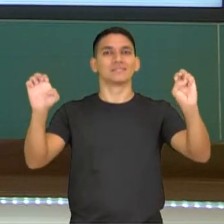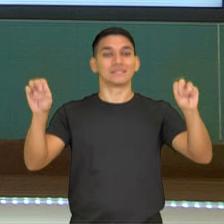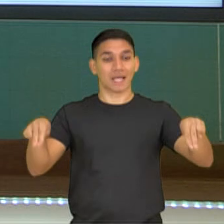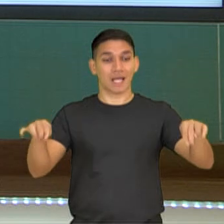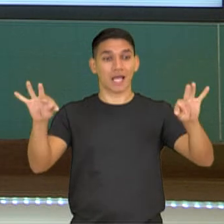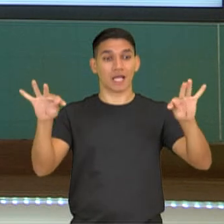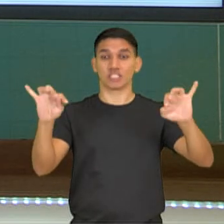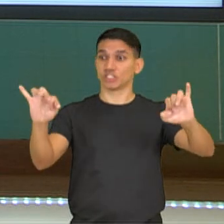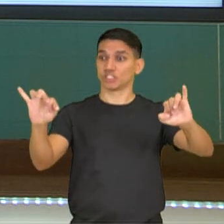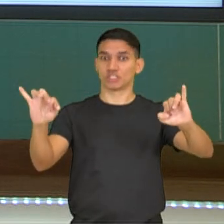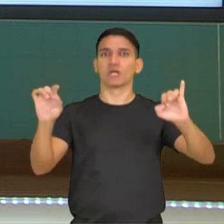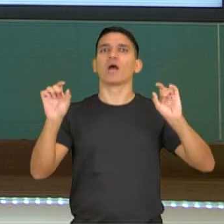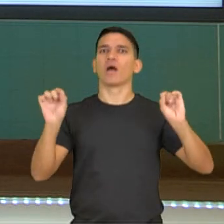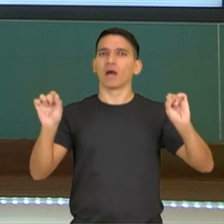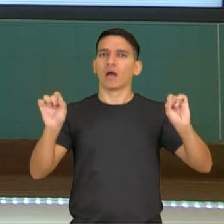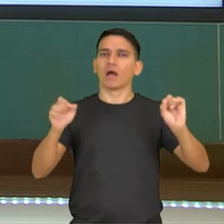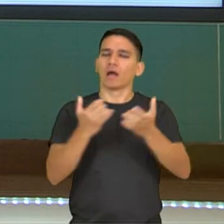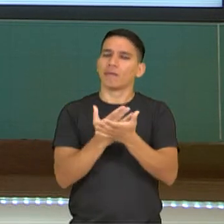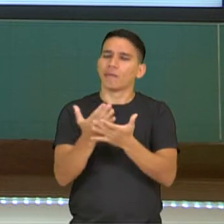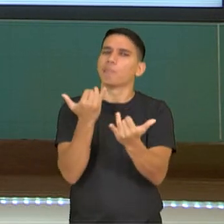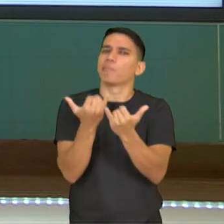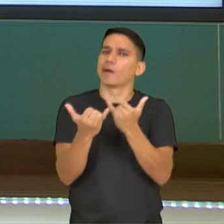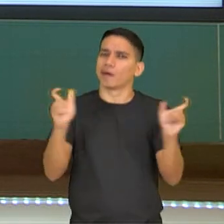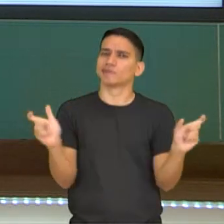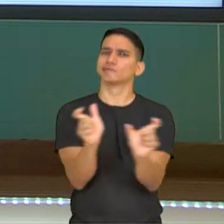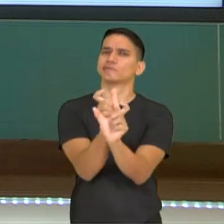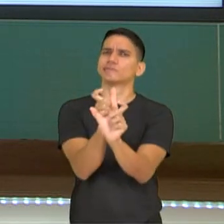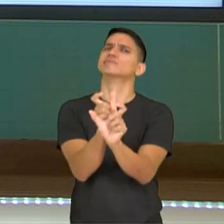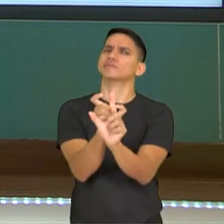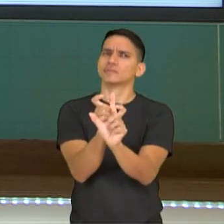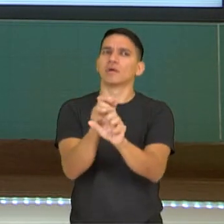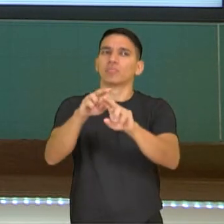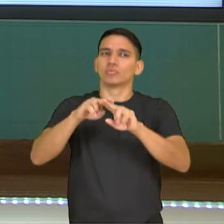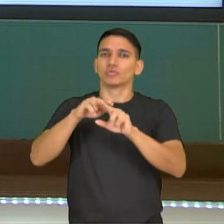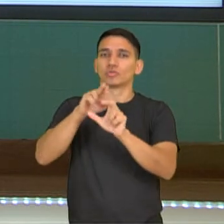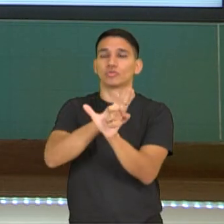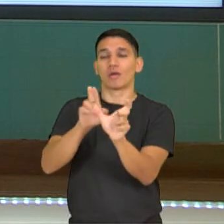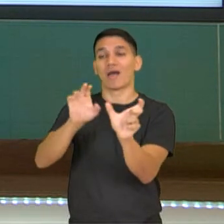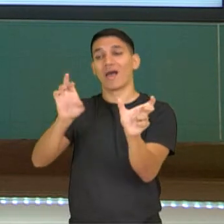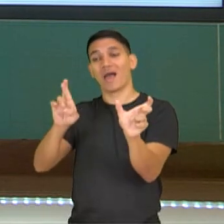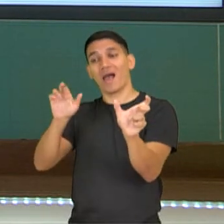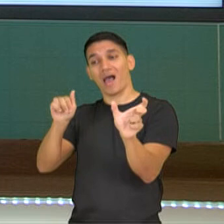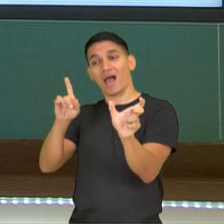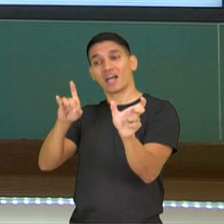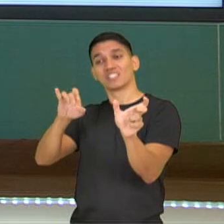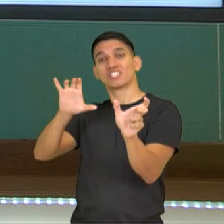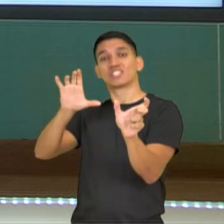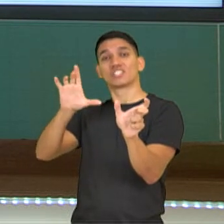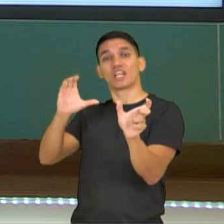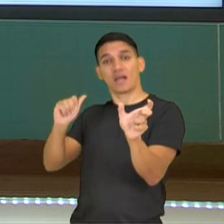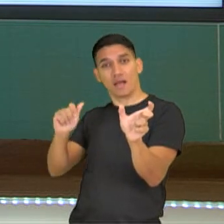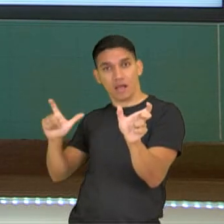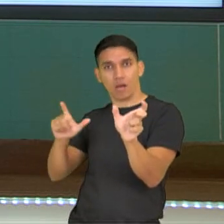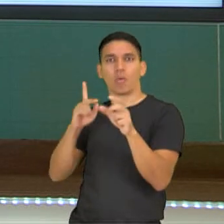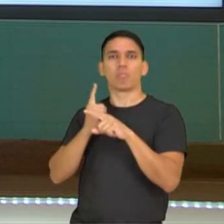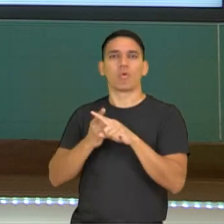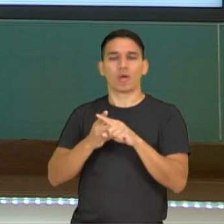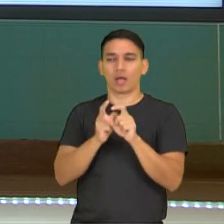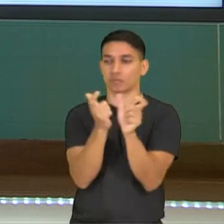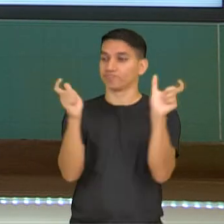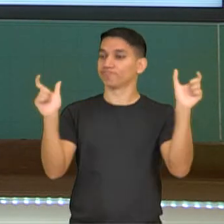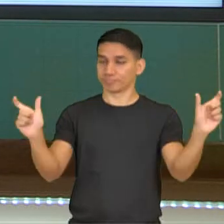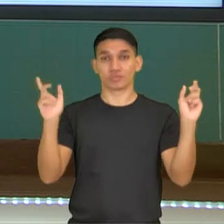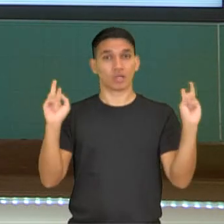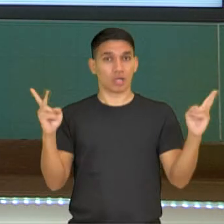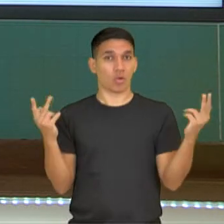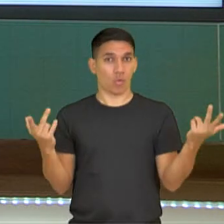sentido, tem esse sente que a gente considera radical porque ele está presente aí em ambas as palavras e a